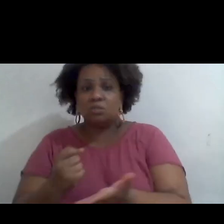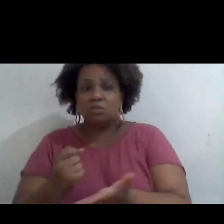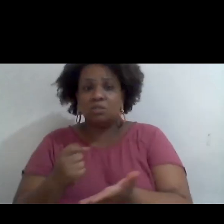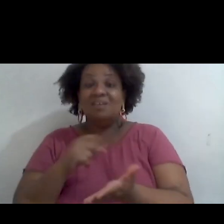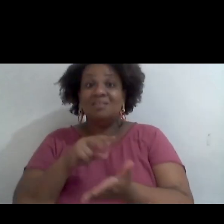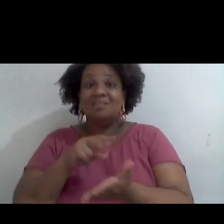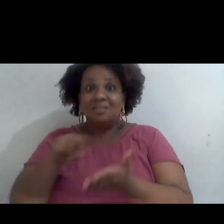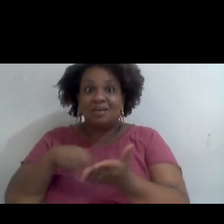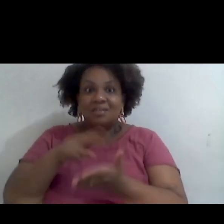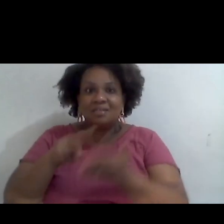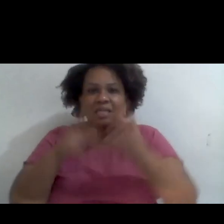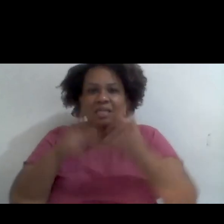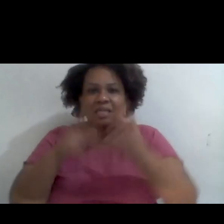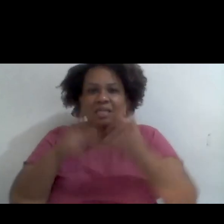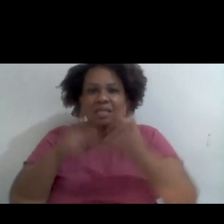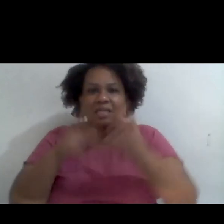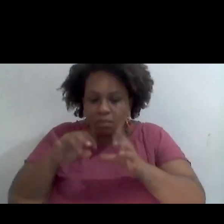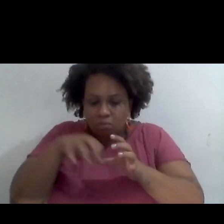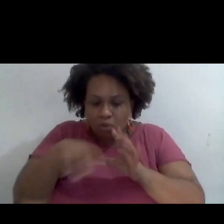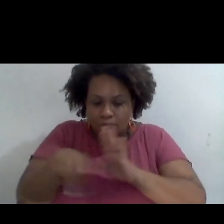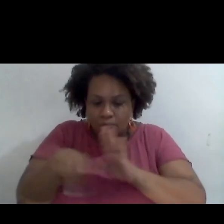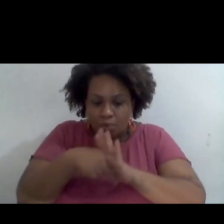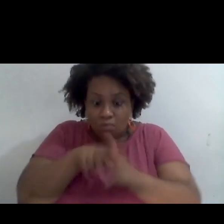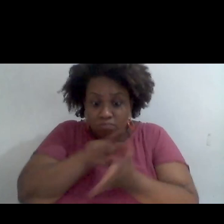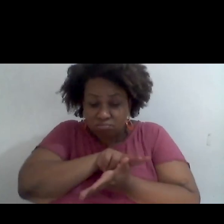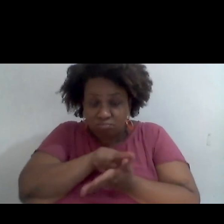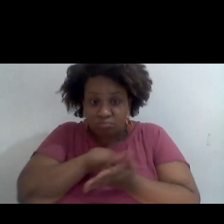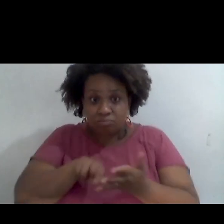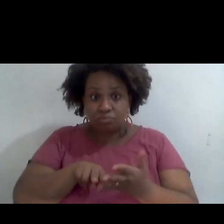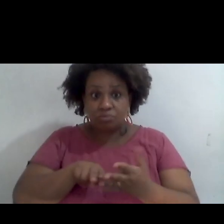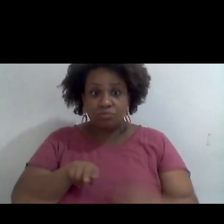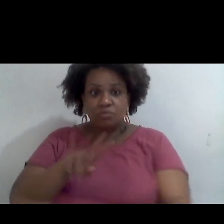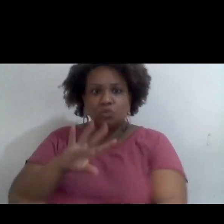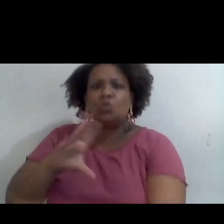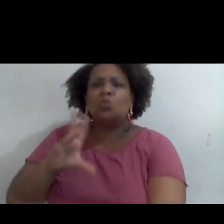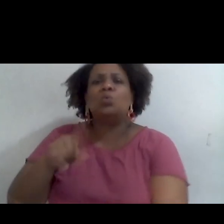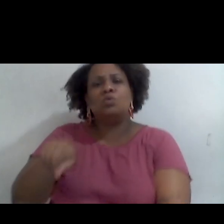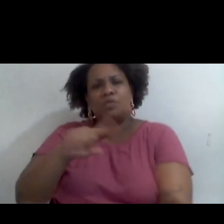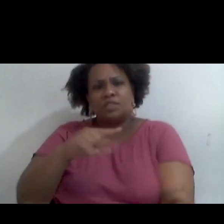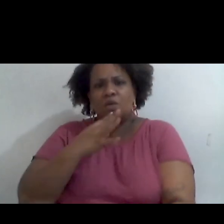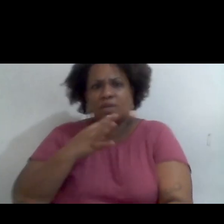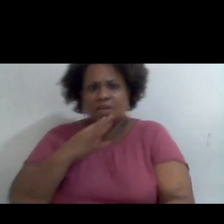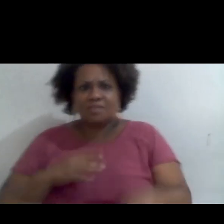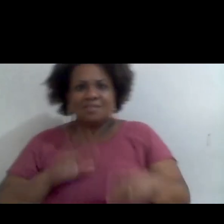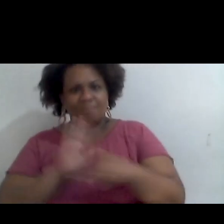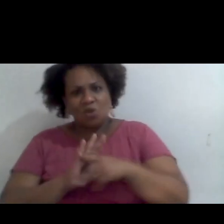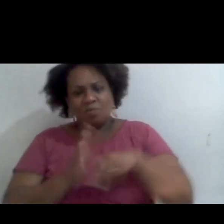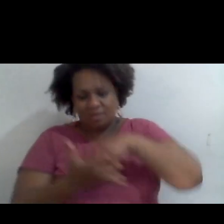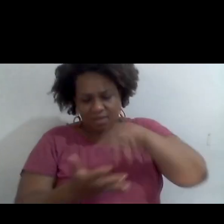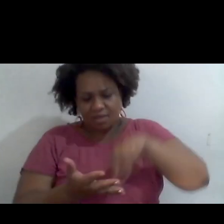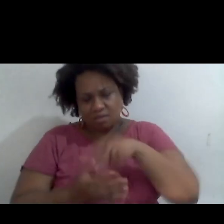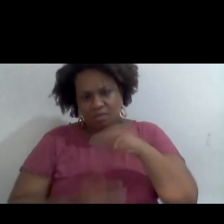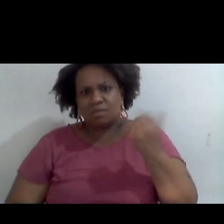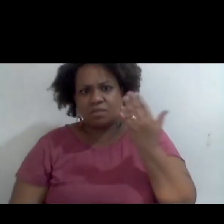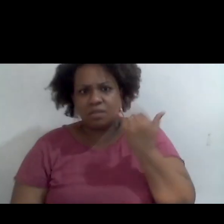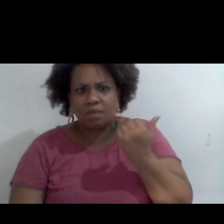das especificidades do setor, que são muitas, e todos aqui conhecem, quem dança sabe, quem produz dança sabe.